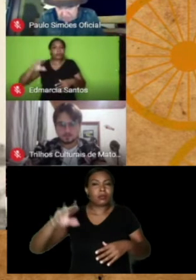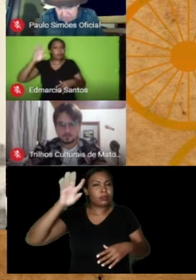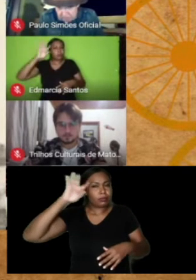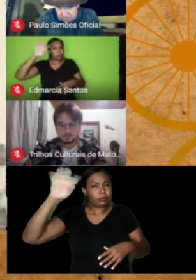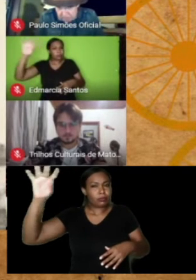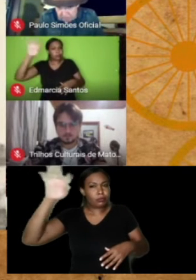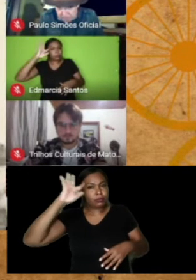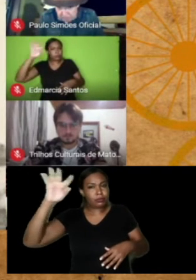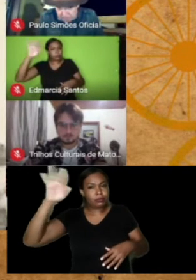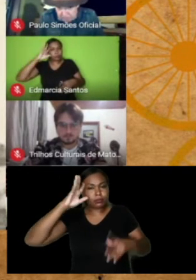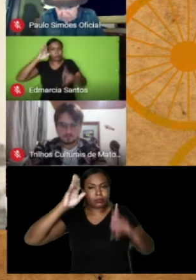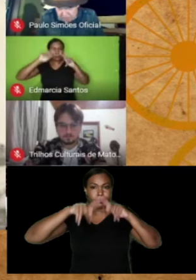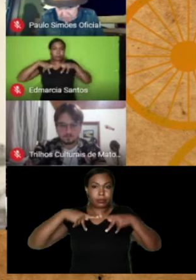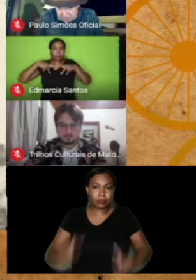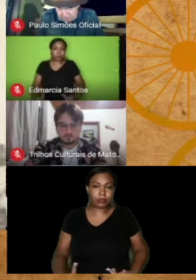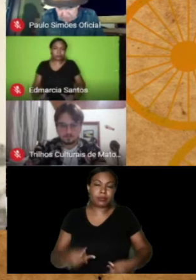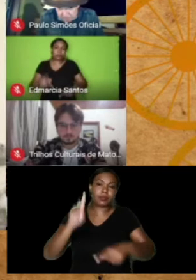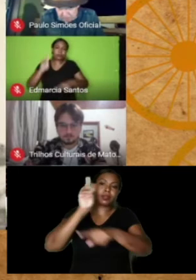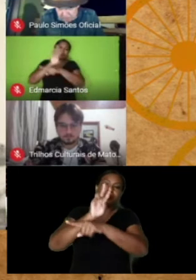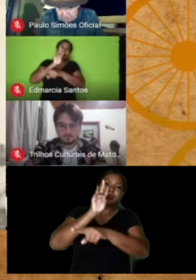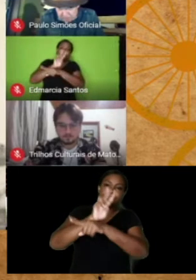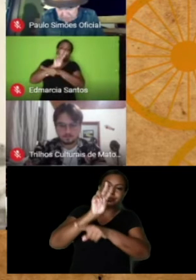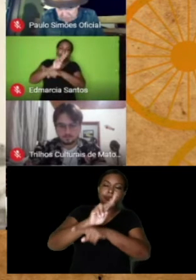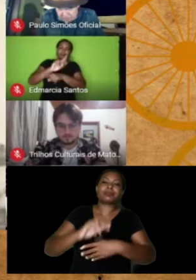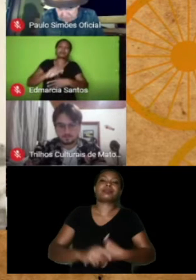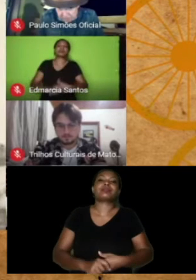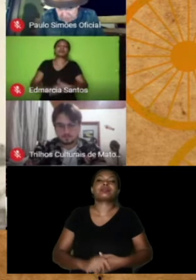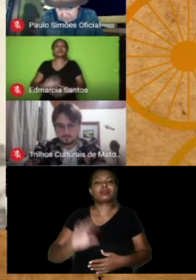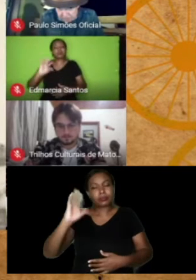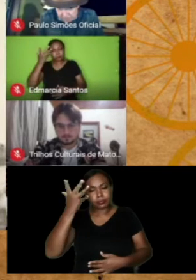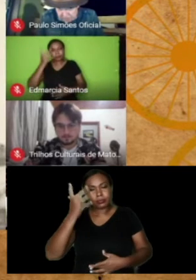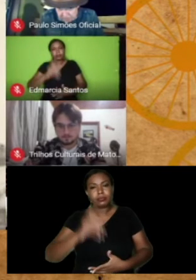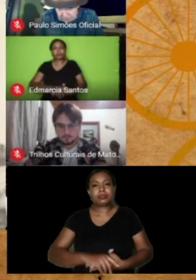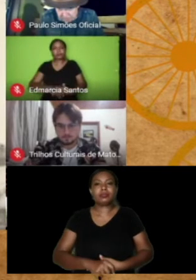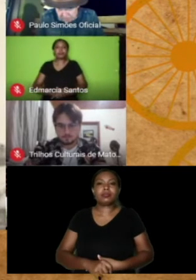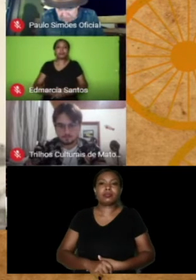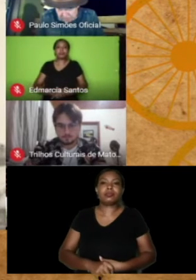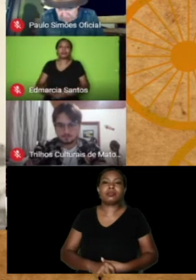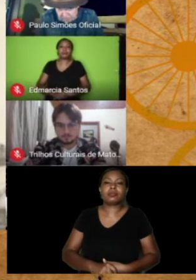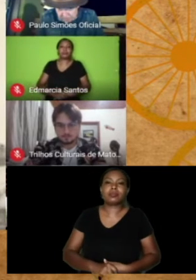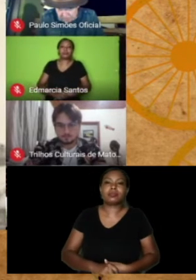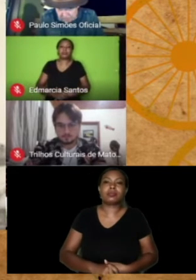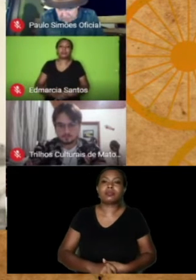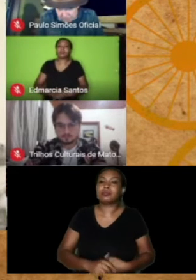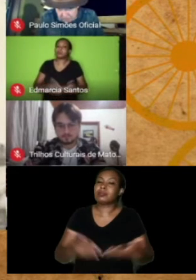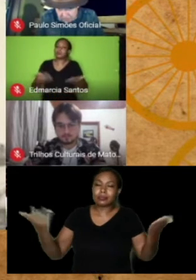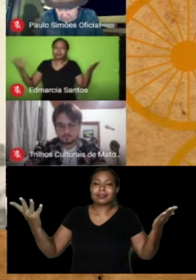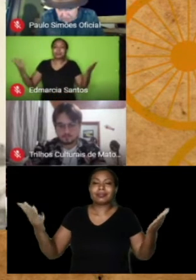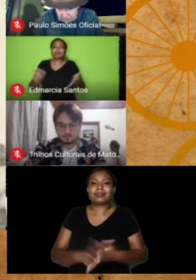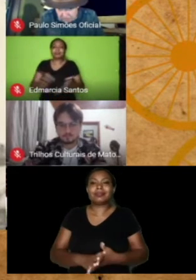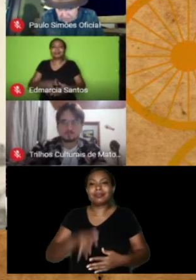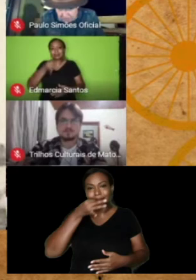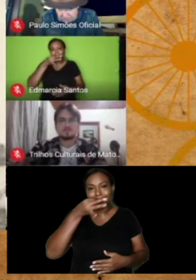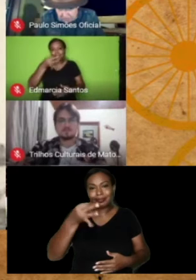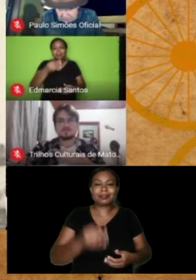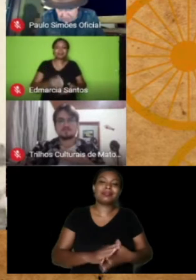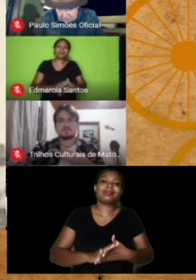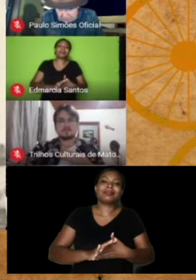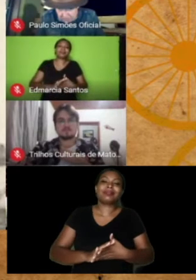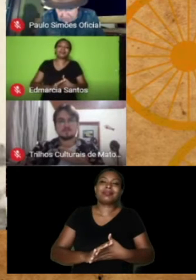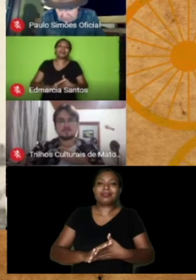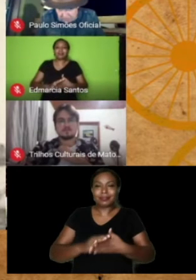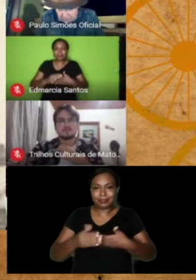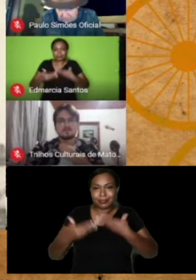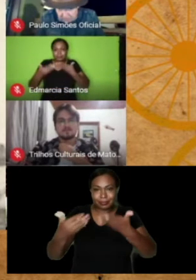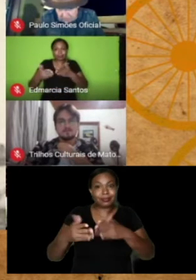humana, a preservação ela acontece. E eu acho que é isso, um pouco que eu tenho que contribuir aí. Eu não sei se